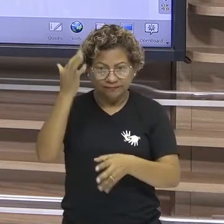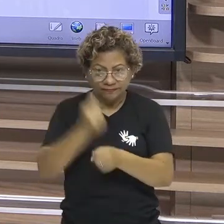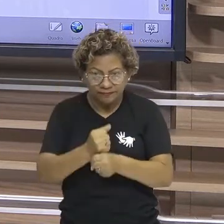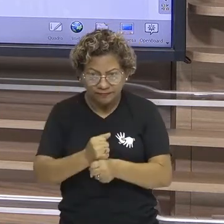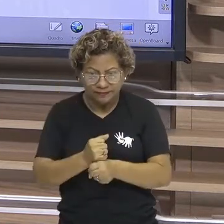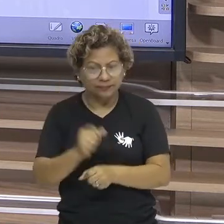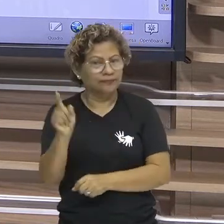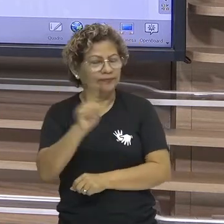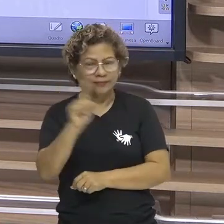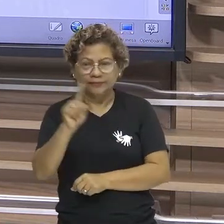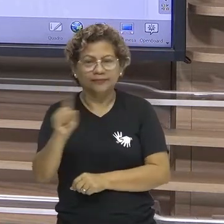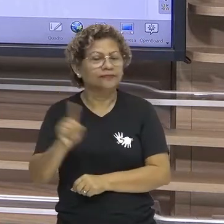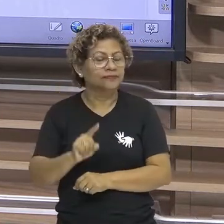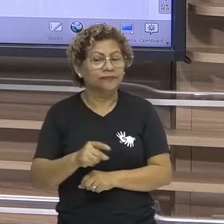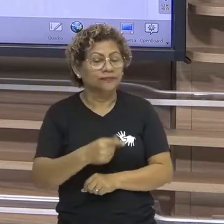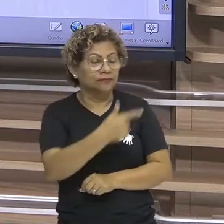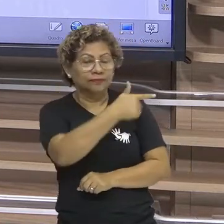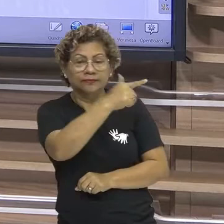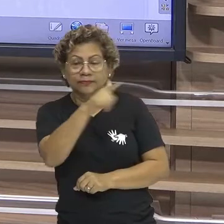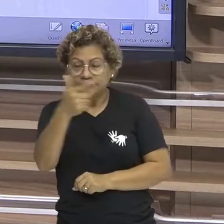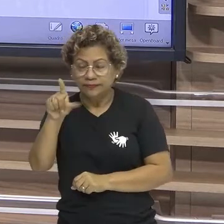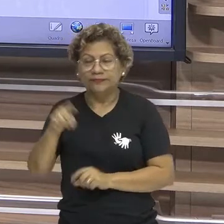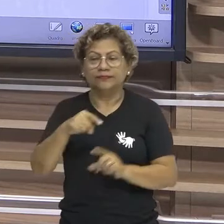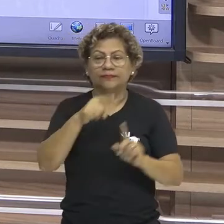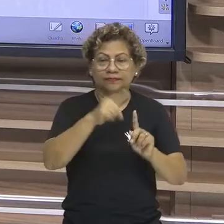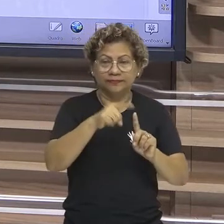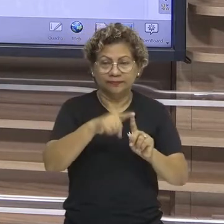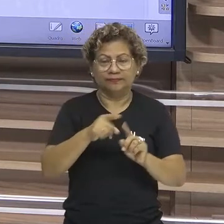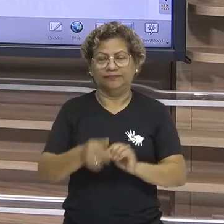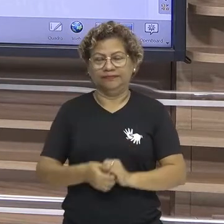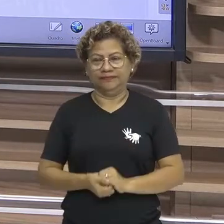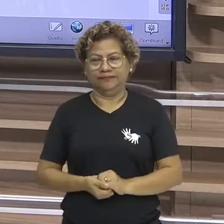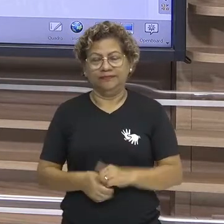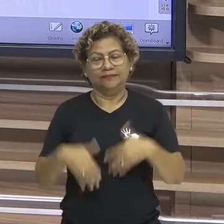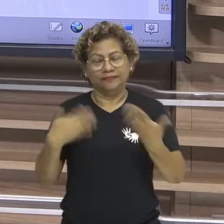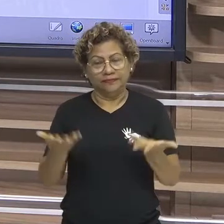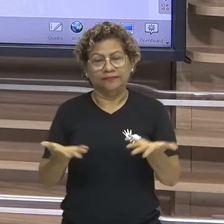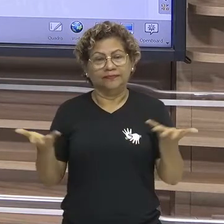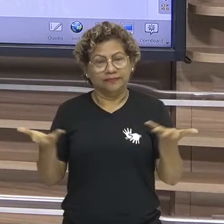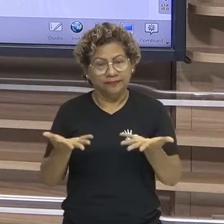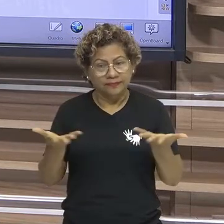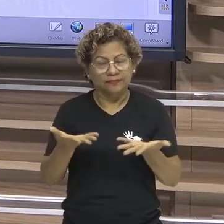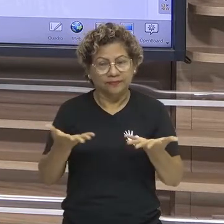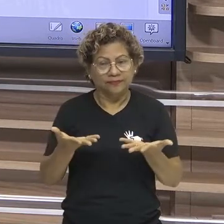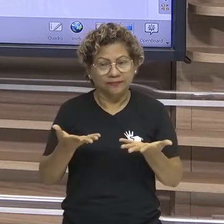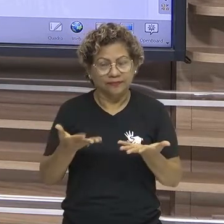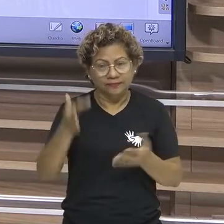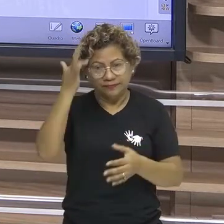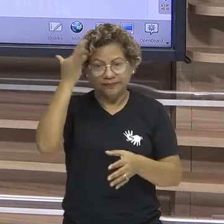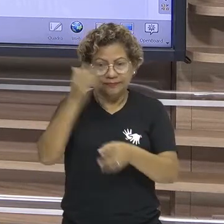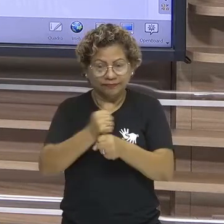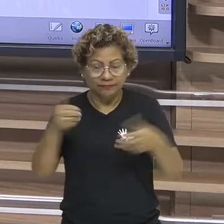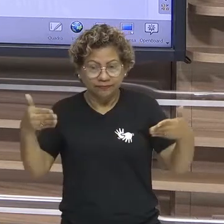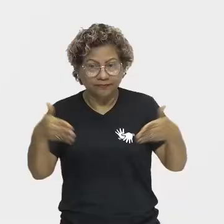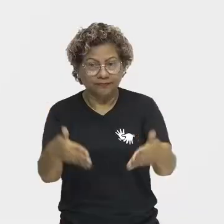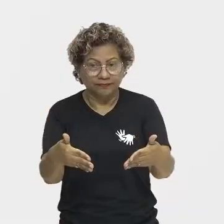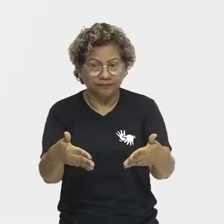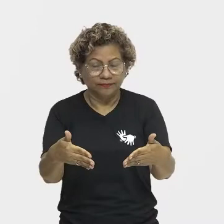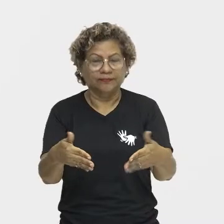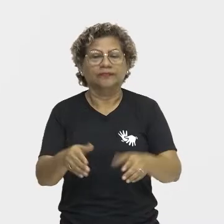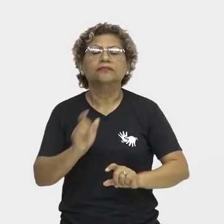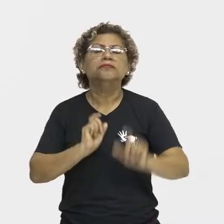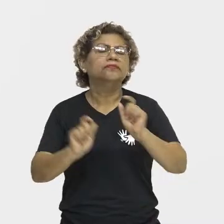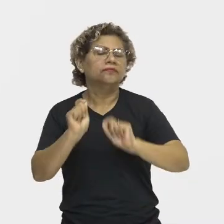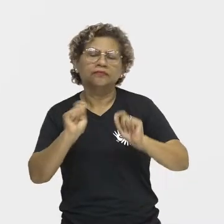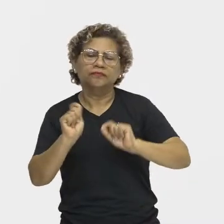nem sempre representa aquilo que a gente vai definir agora. Então, vamos ter a noção de força para a física. O que é